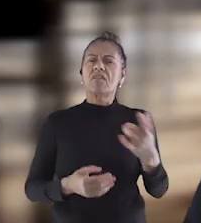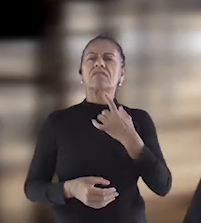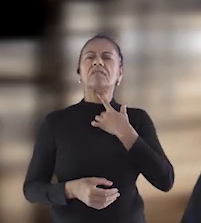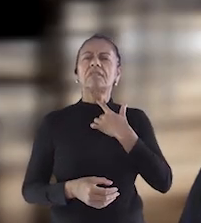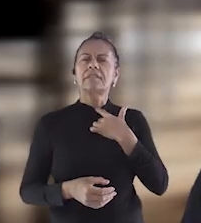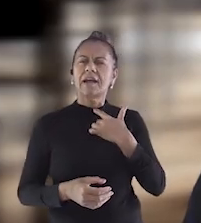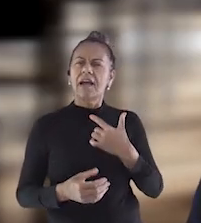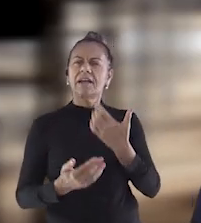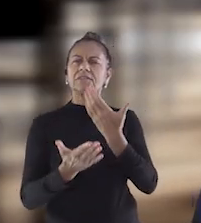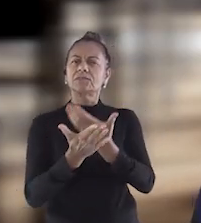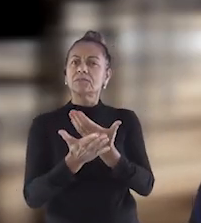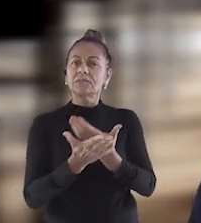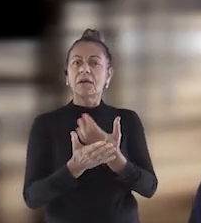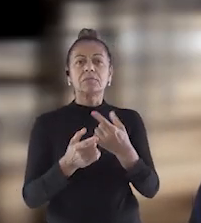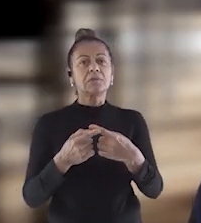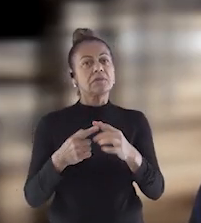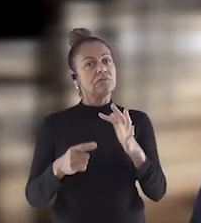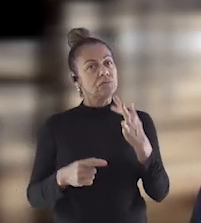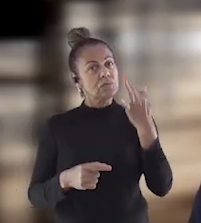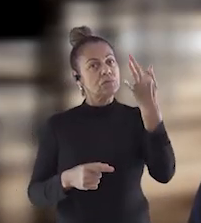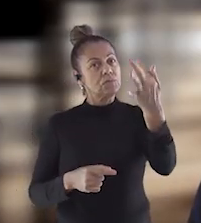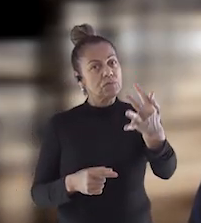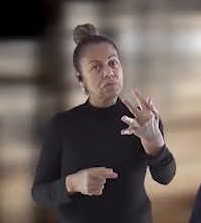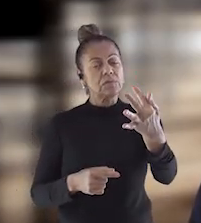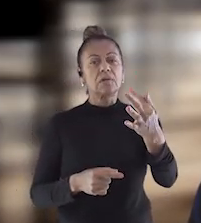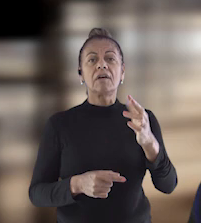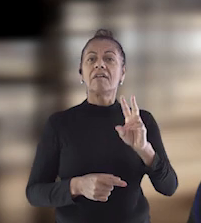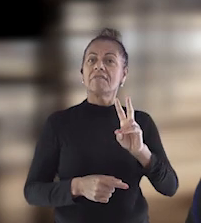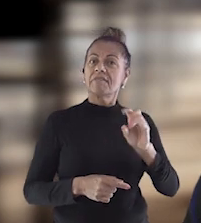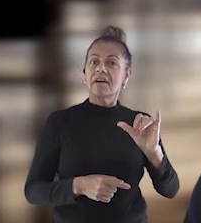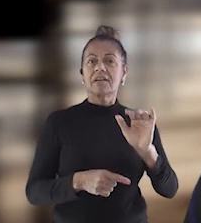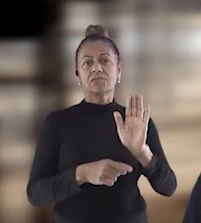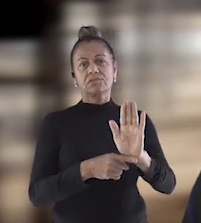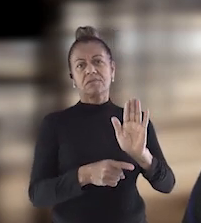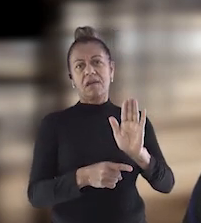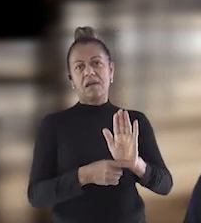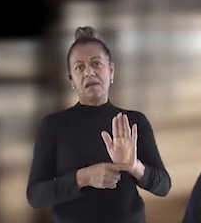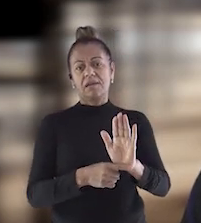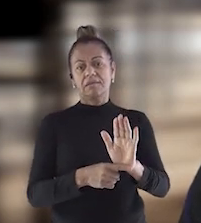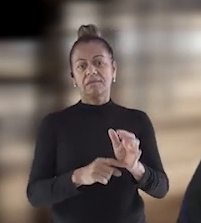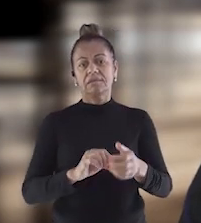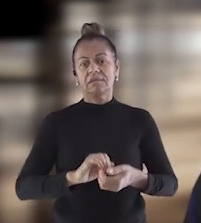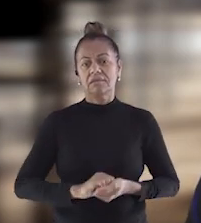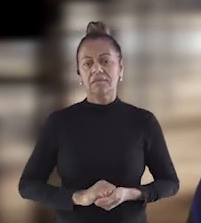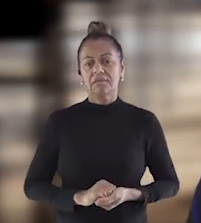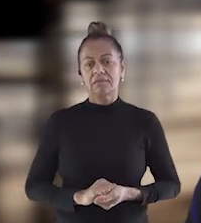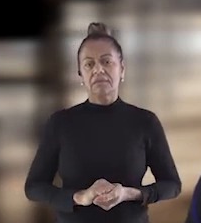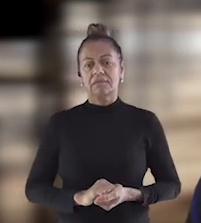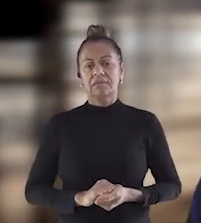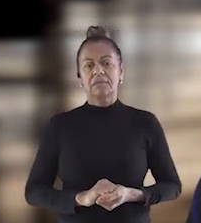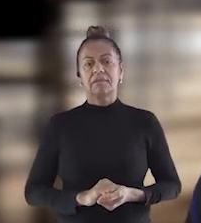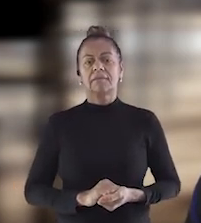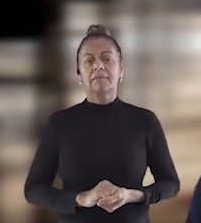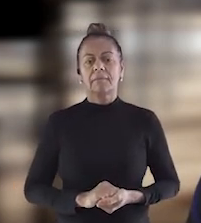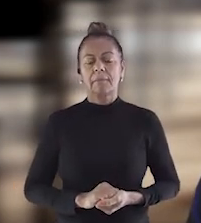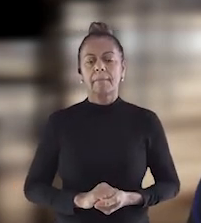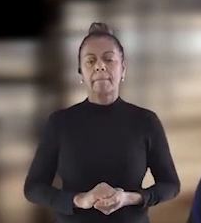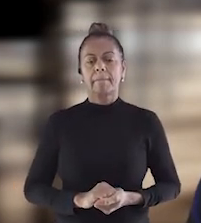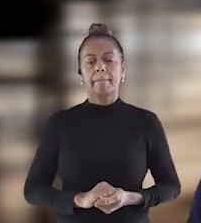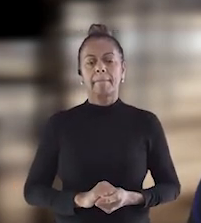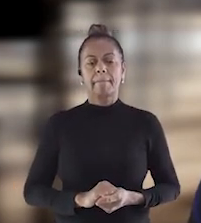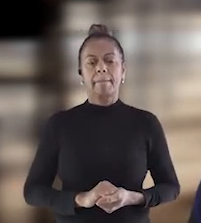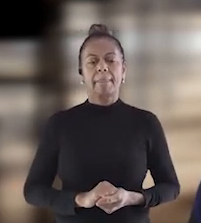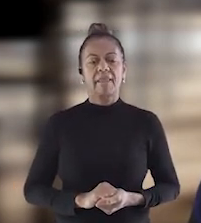mais vontade de estudar, porque, tipo assim, lá na frente vai fazer muita falta para eles. Verdade. Muita